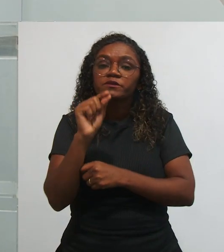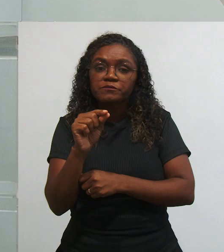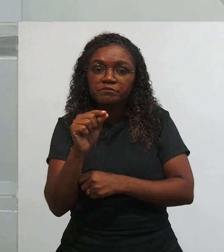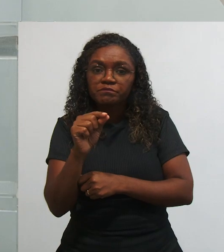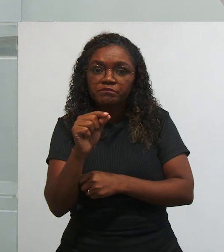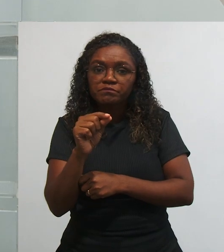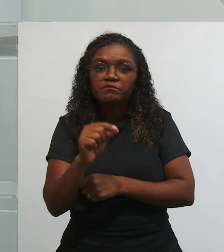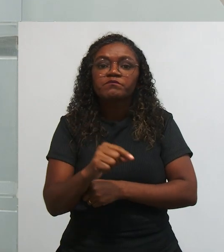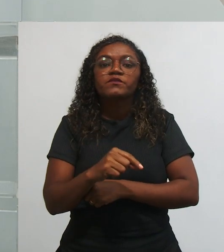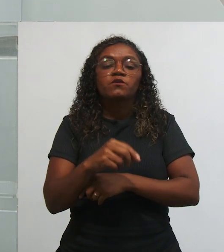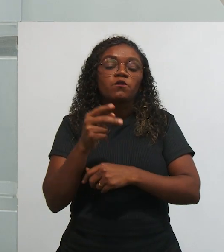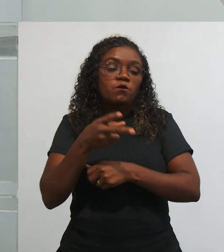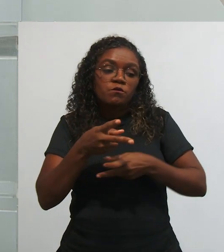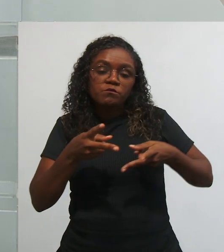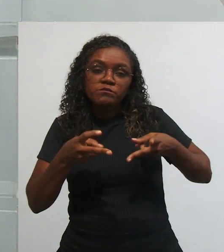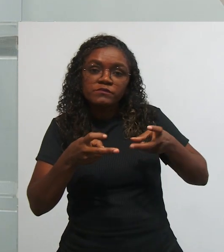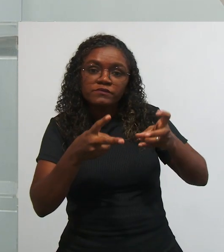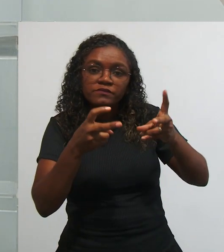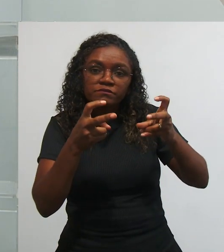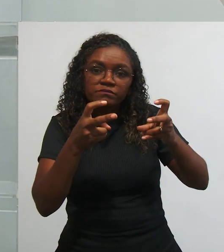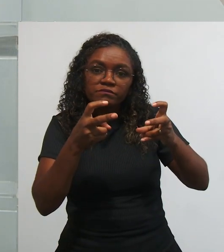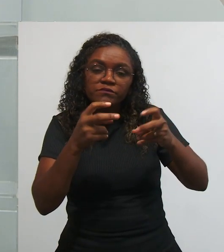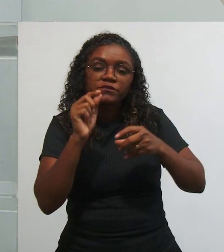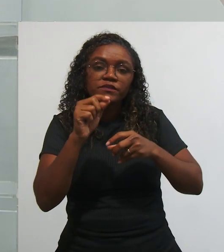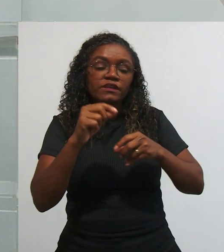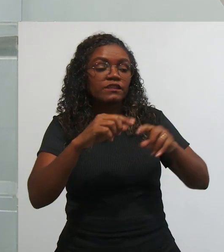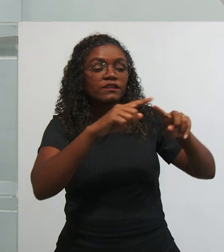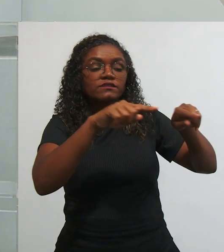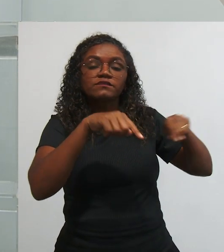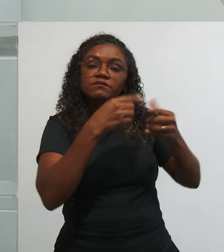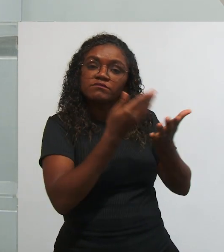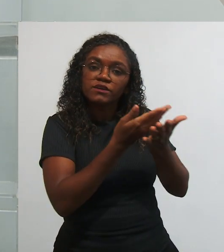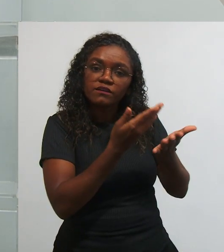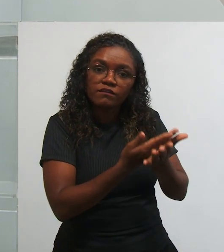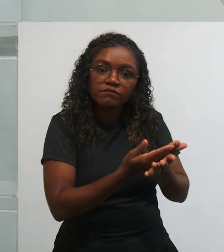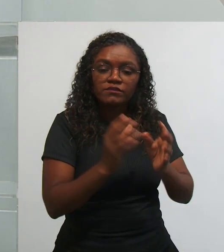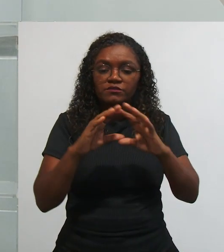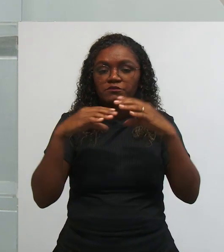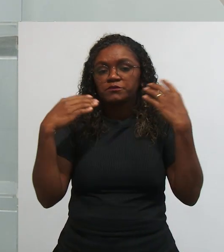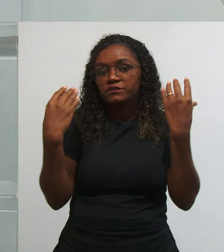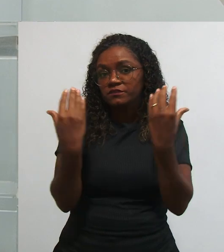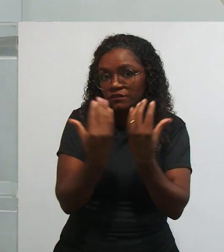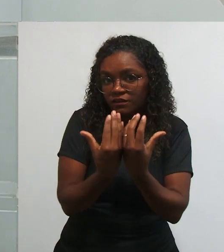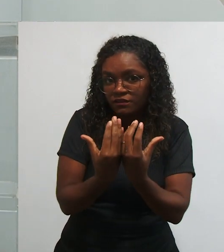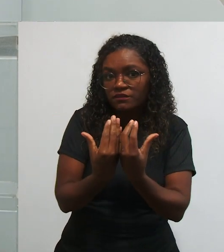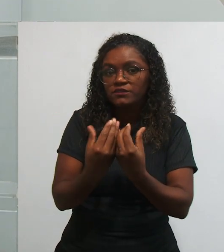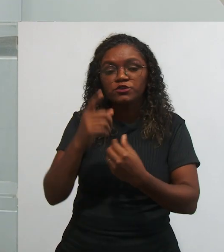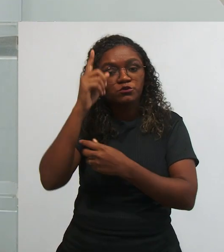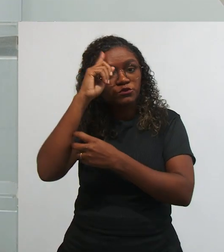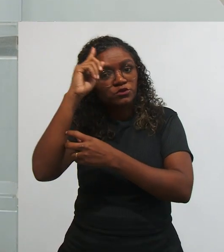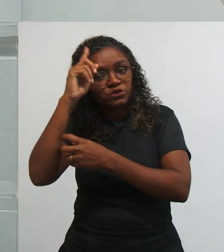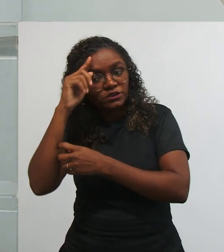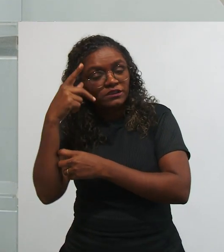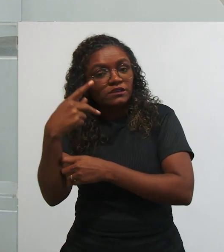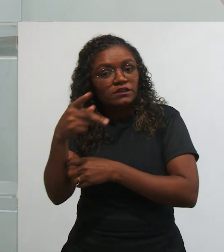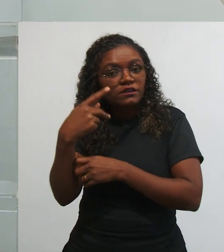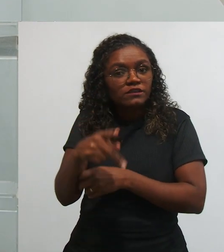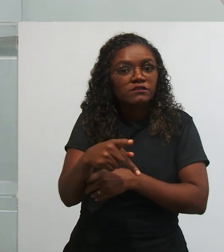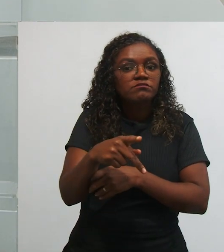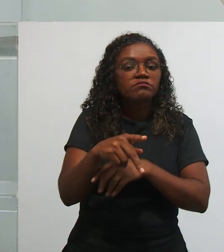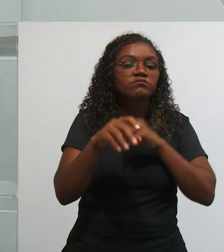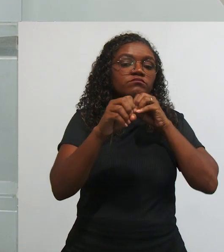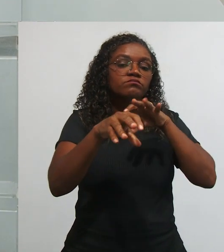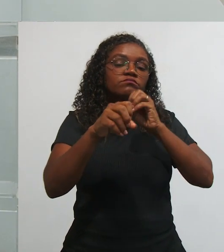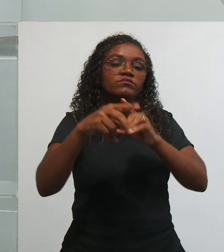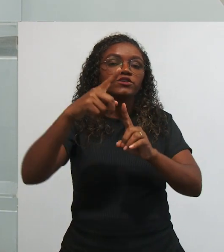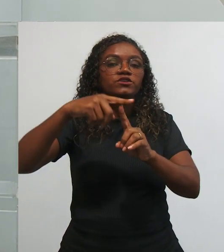contexto, lá na sala de aula, lá na escola, na sua comunidade, durante seu planejamento, durante a sua regência. Então, eu tenho